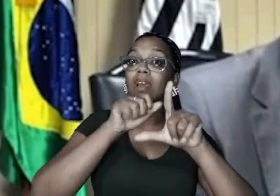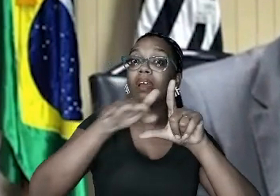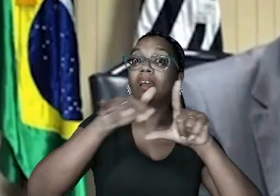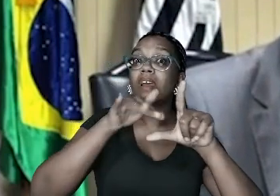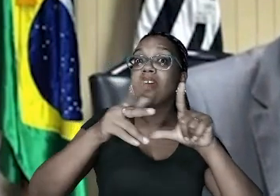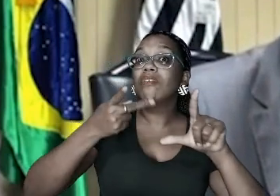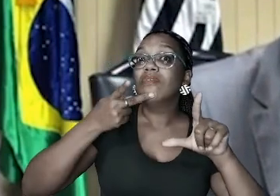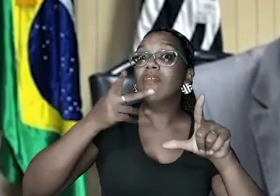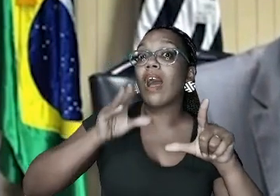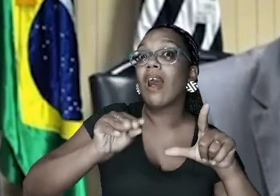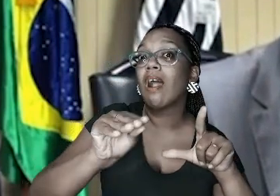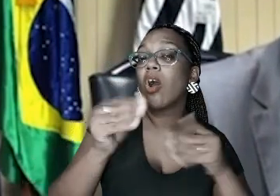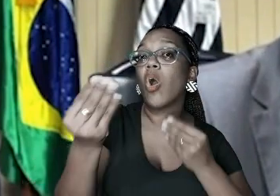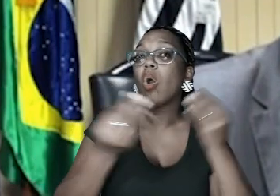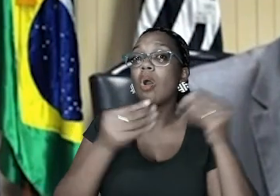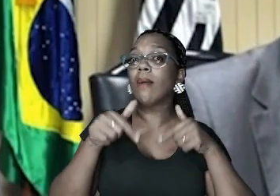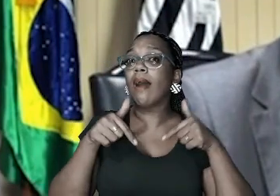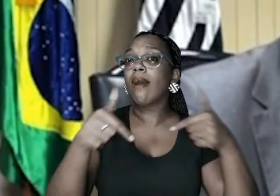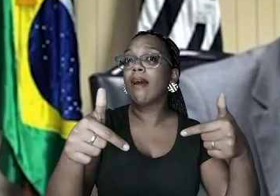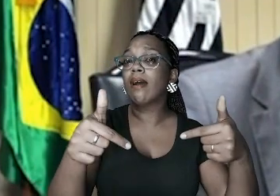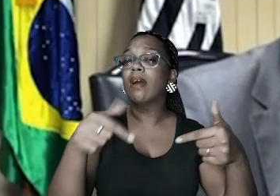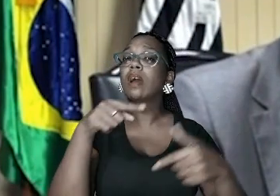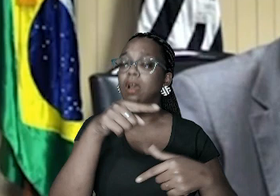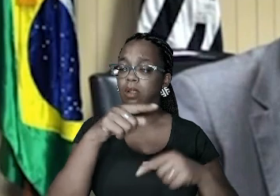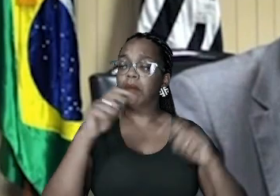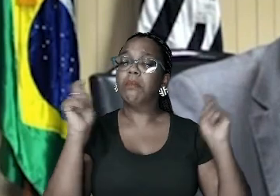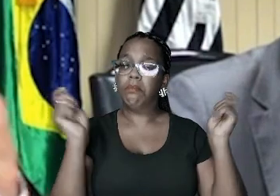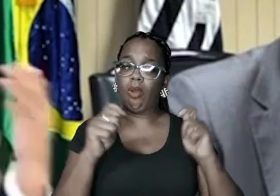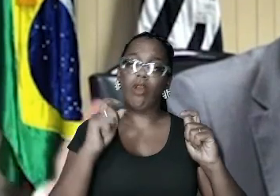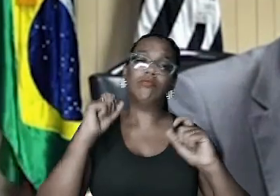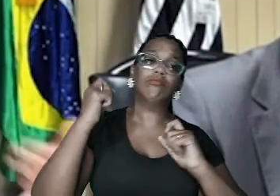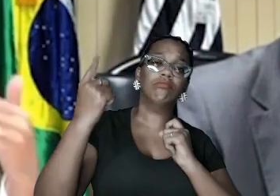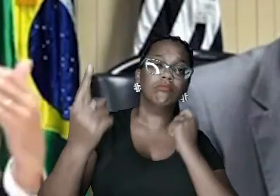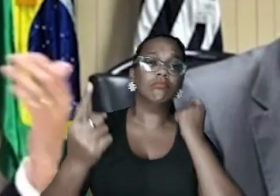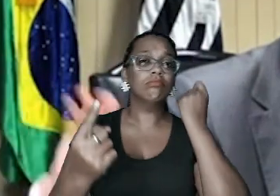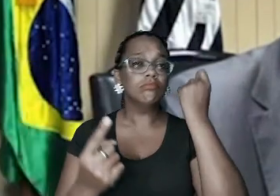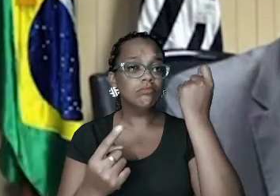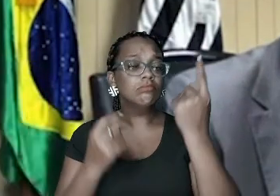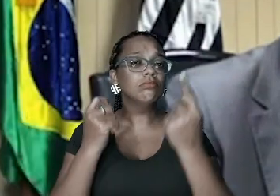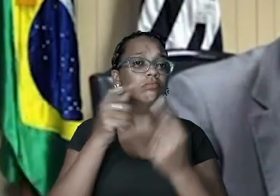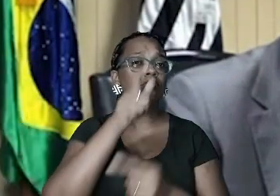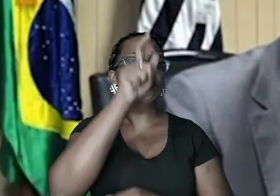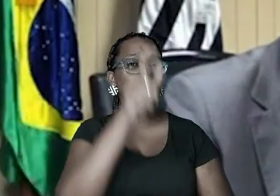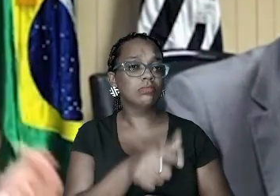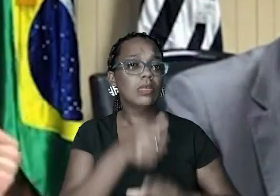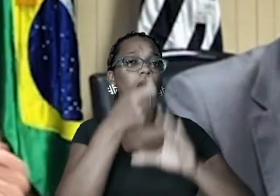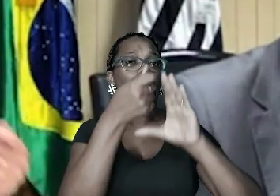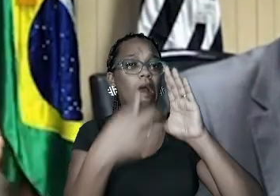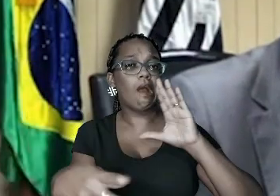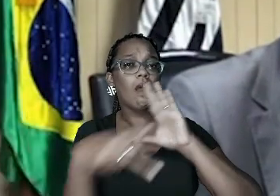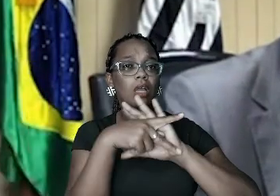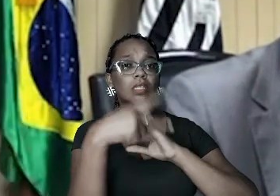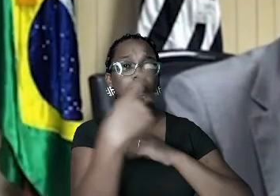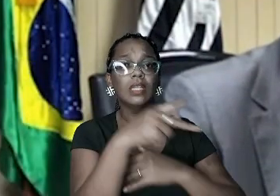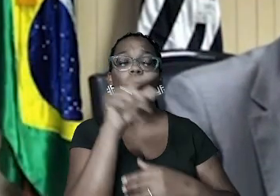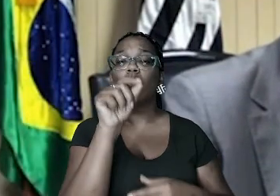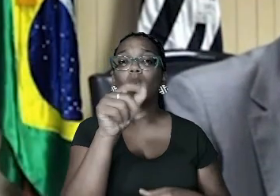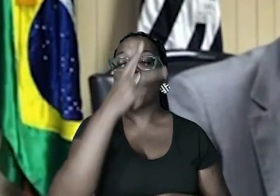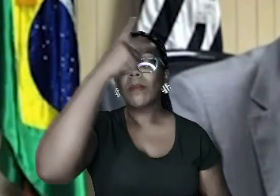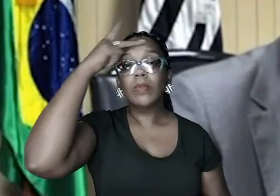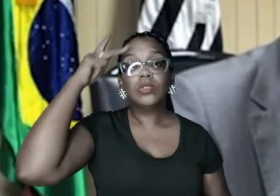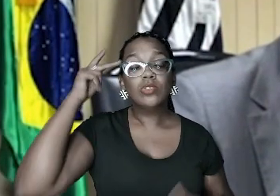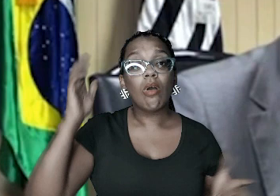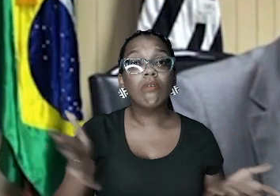são agentes regulados dependendo do que uma influência falar Dependendo da forma da sua atuação ele pode eventualmente